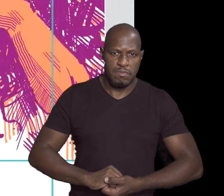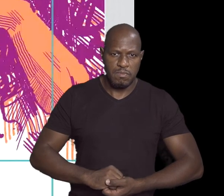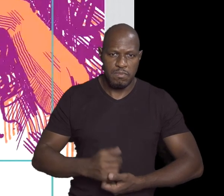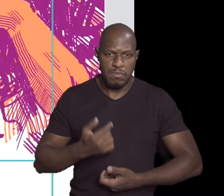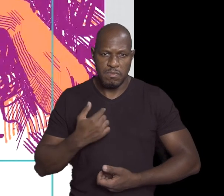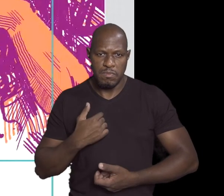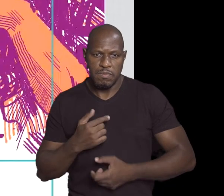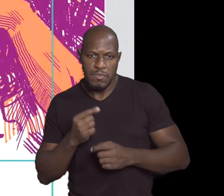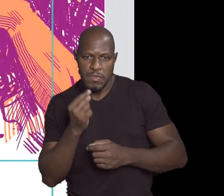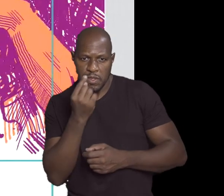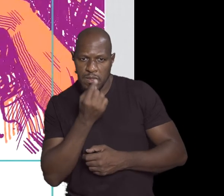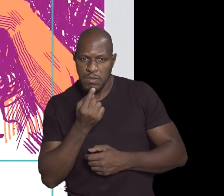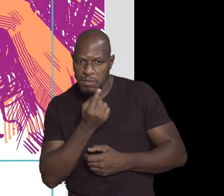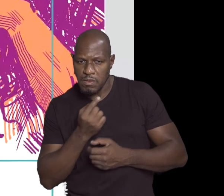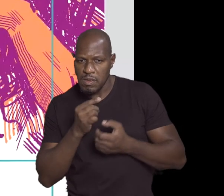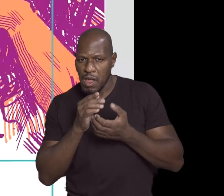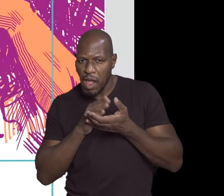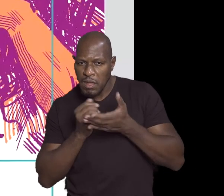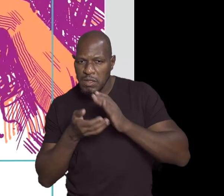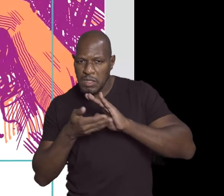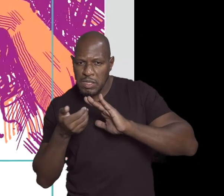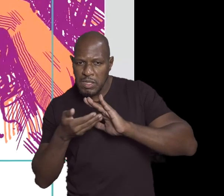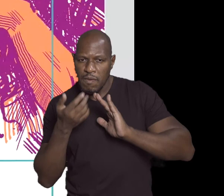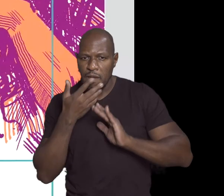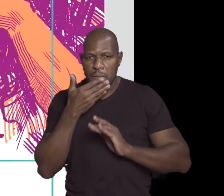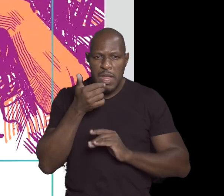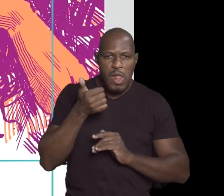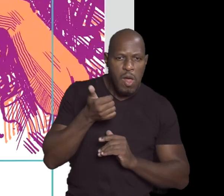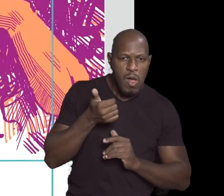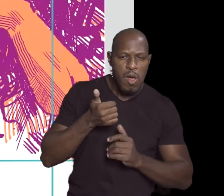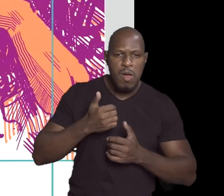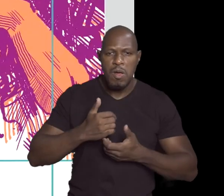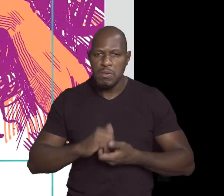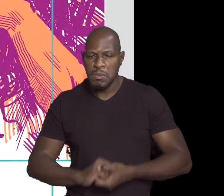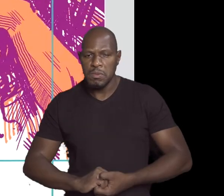Essas joias. Que são joias?